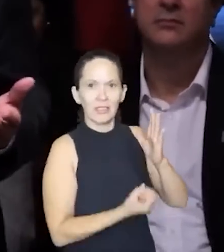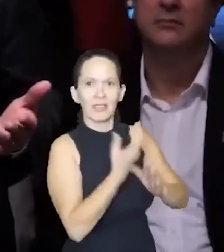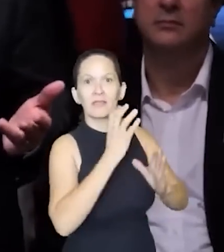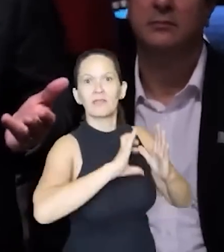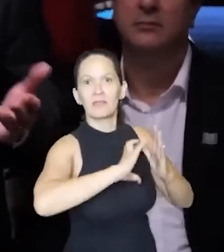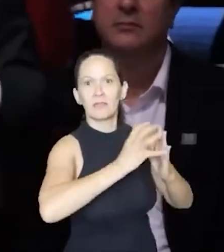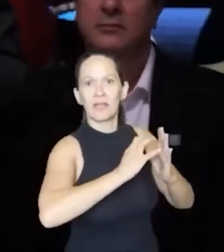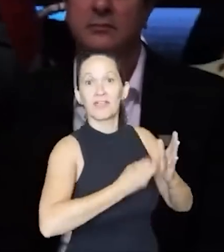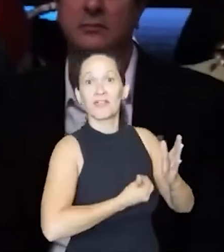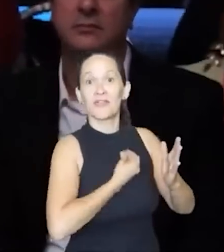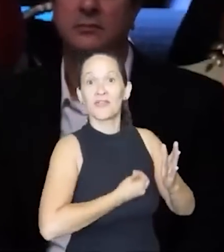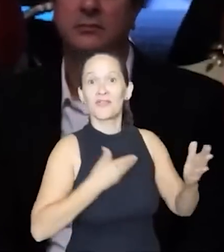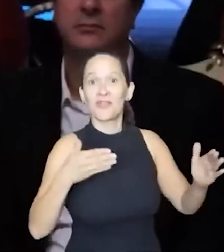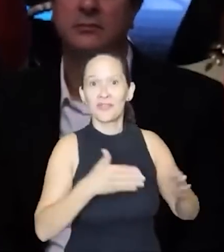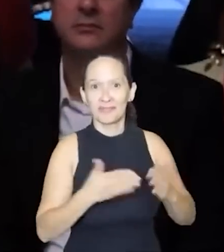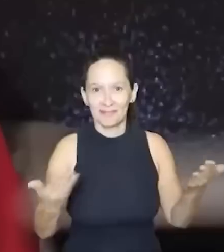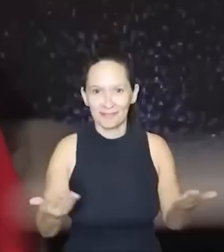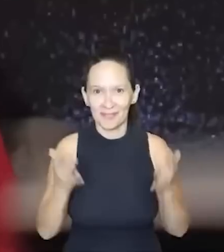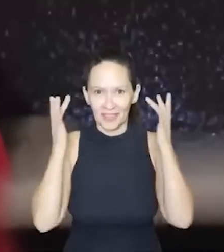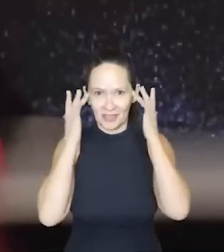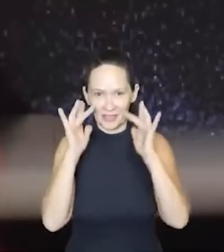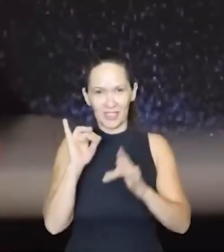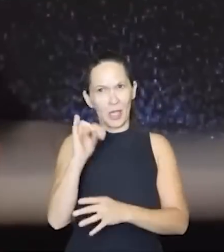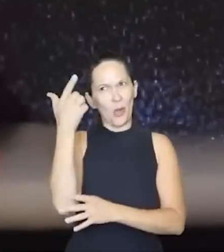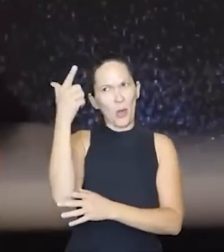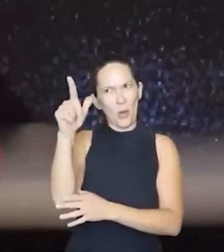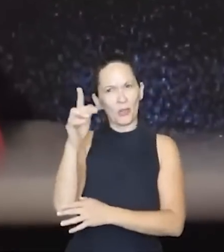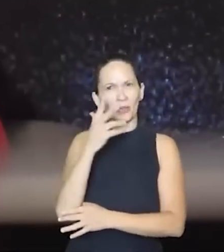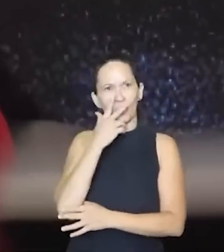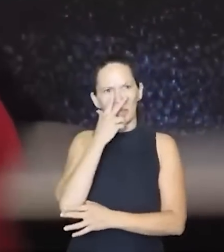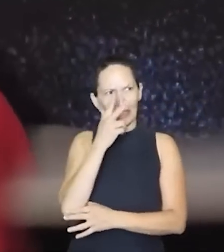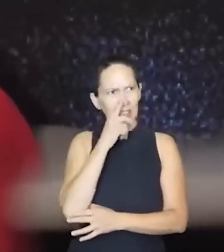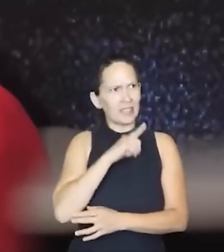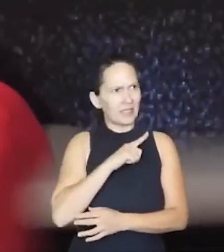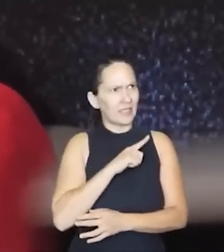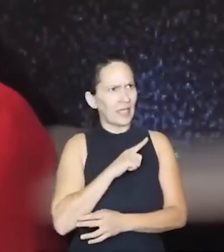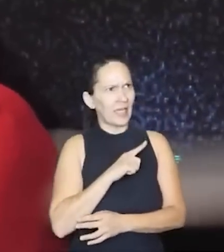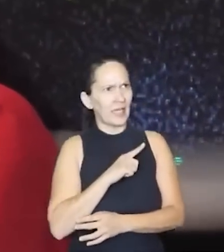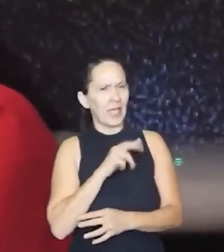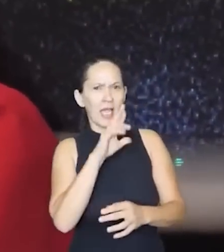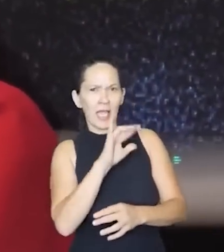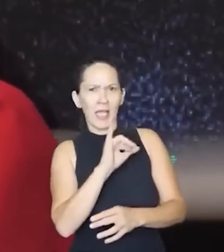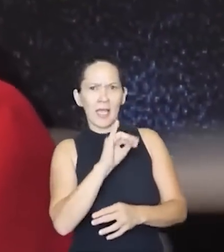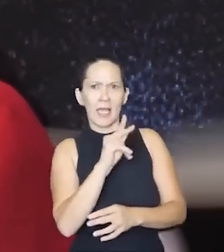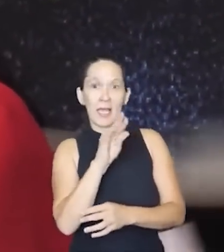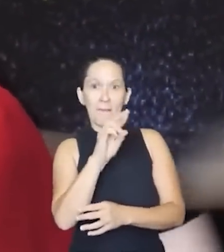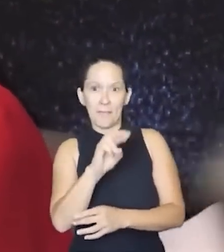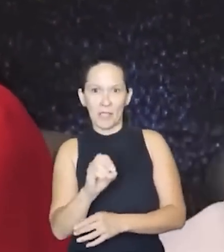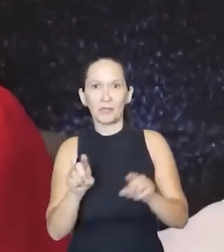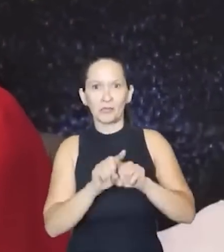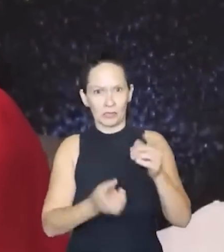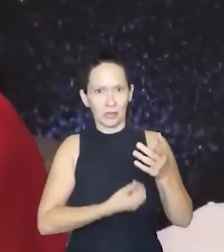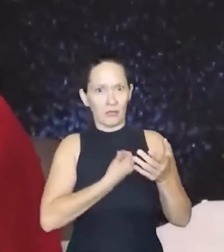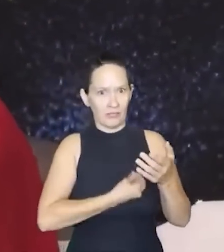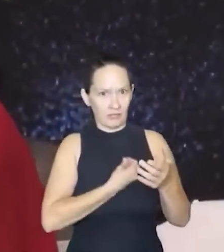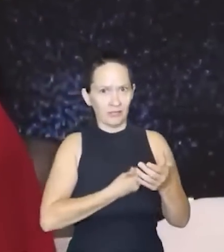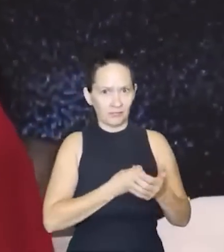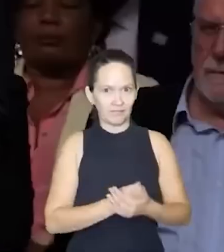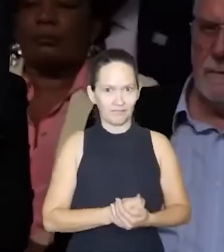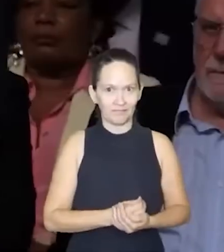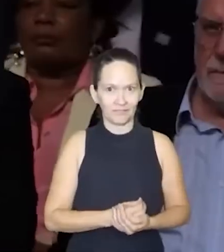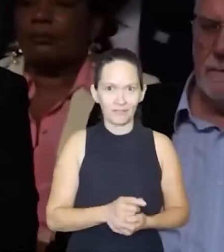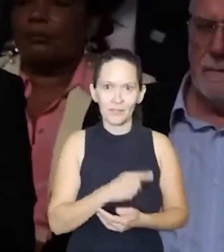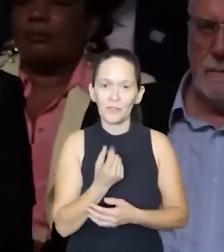vivos. Eu não sei se tem outros. Não, o Devani Ribeiro também está vivo, está bem vivo ainda. Ou seja, mas são